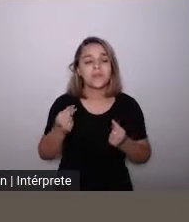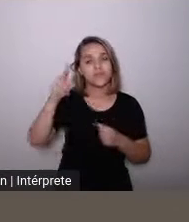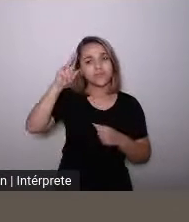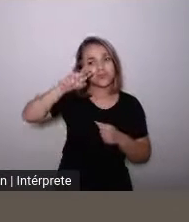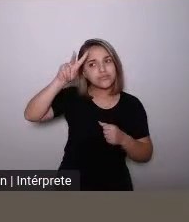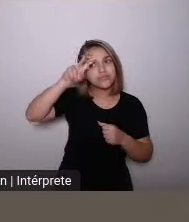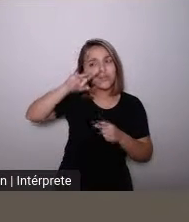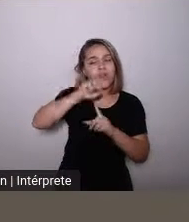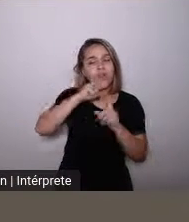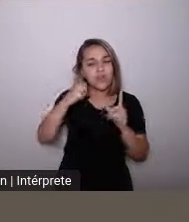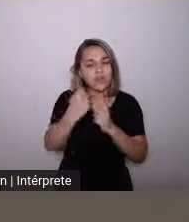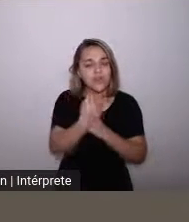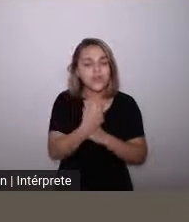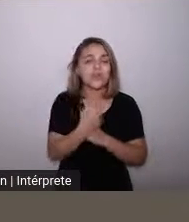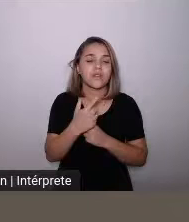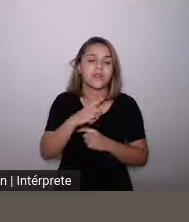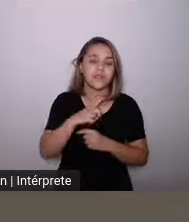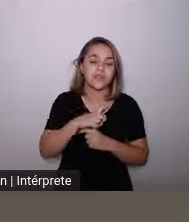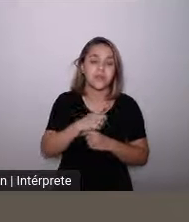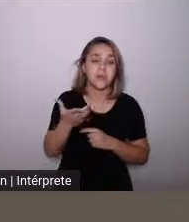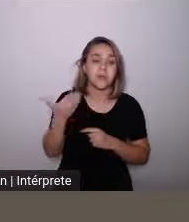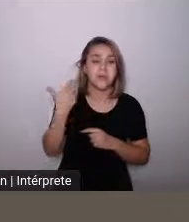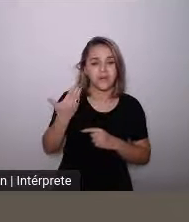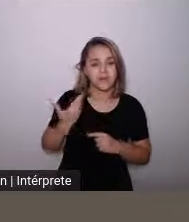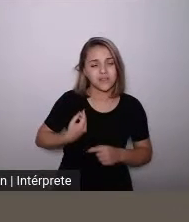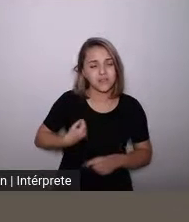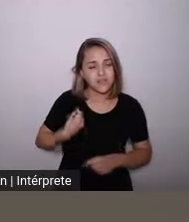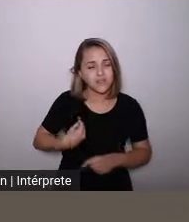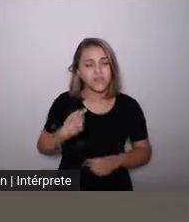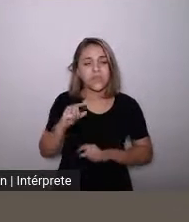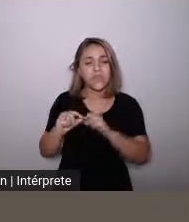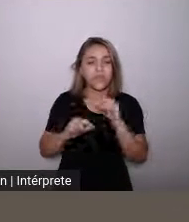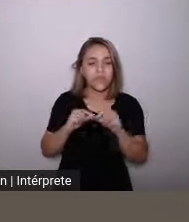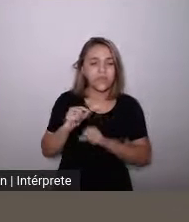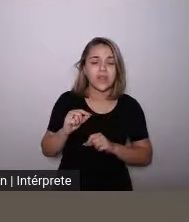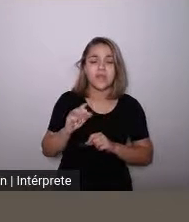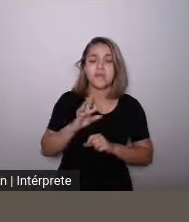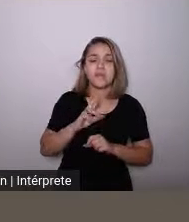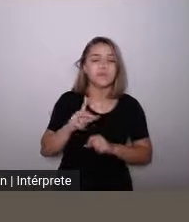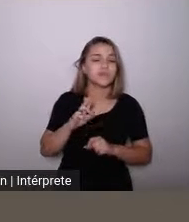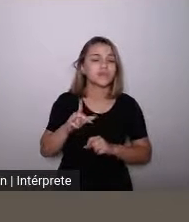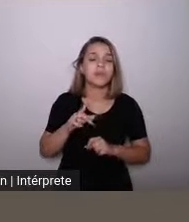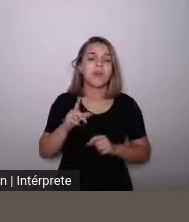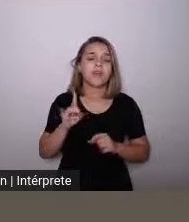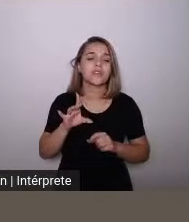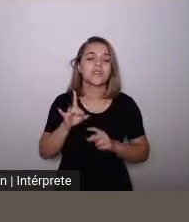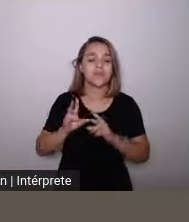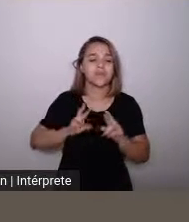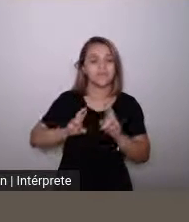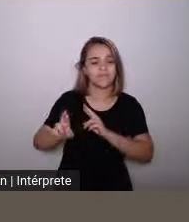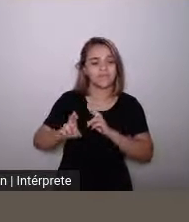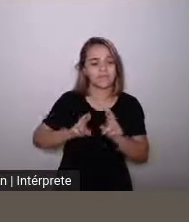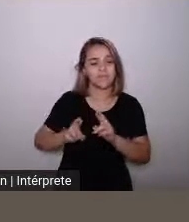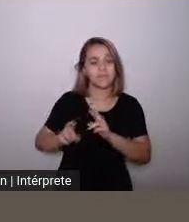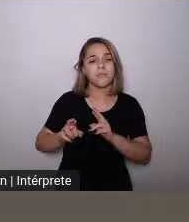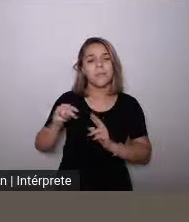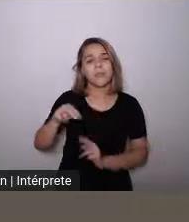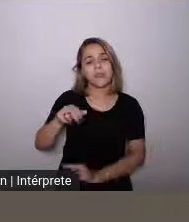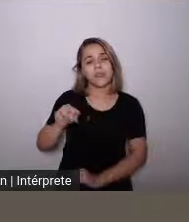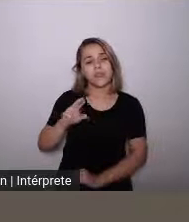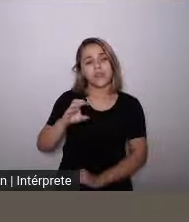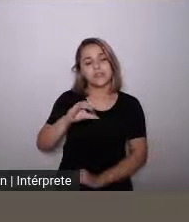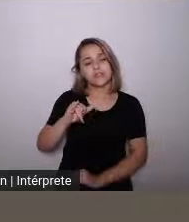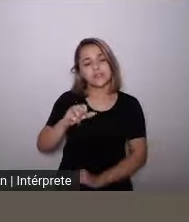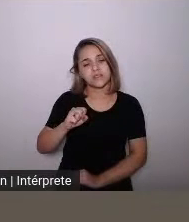a imersão melancólica no passado vivo inclui, mas não deve se limitar a uma relação regressiva e narcísica face à perda